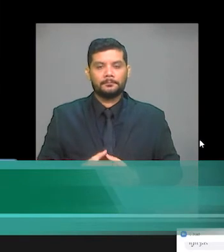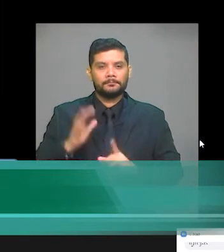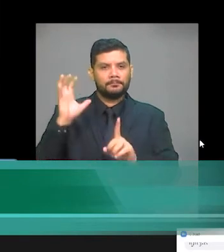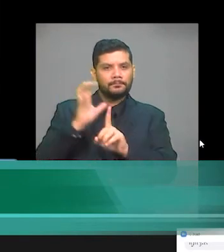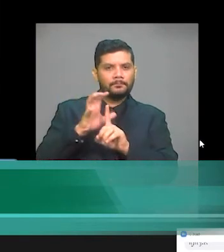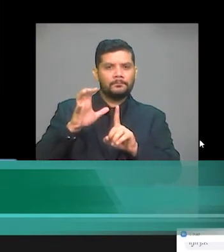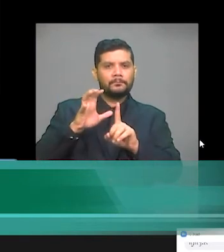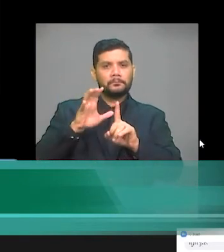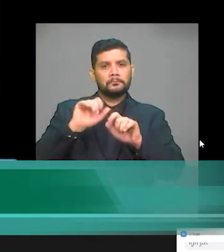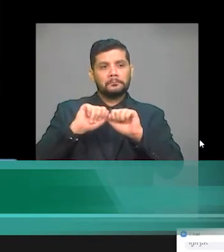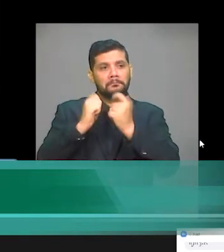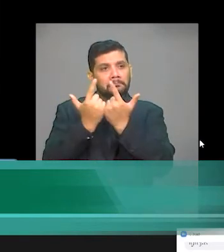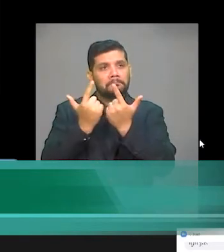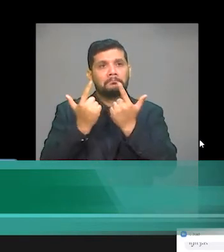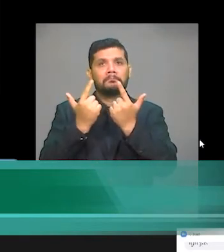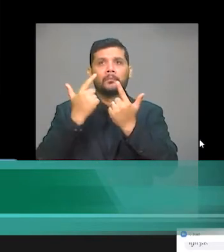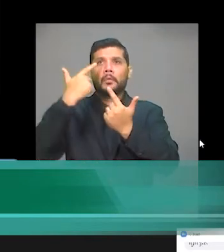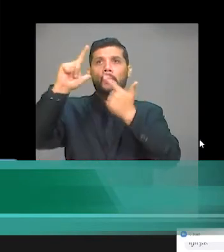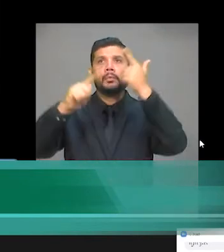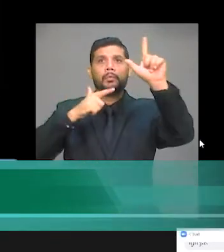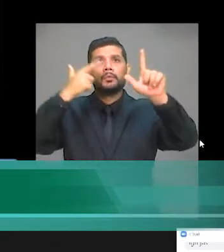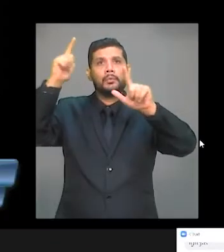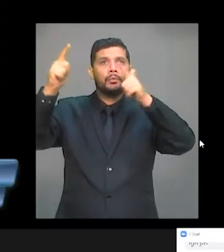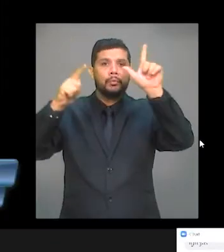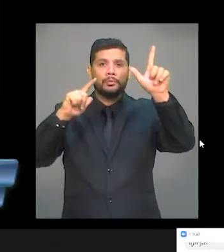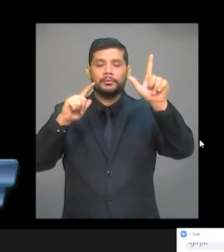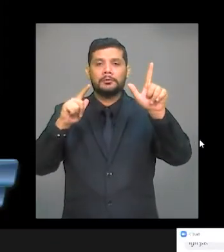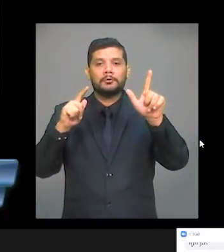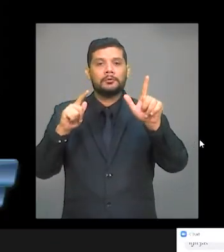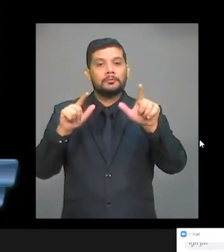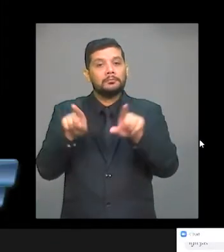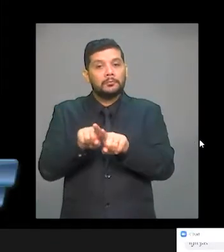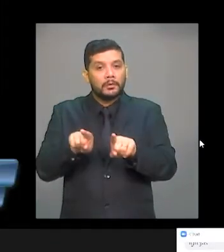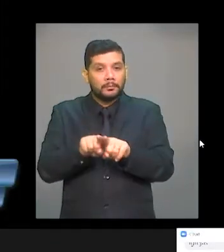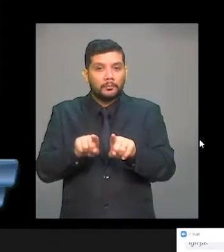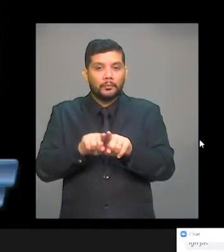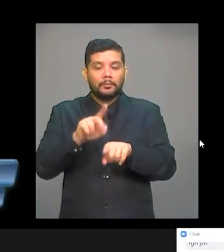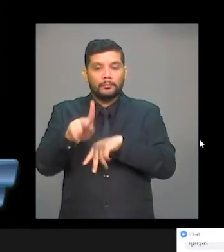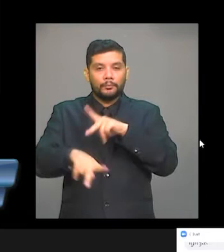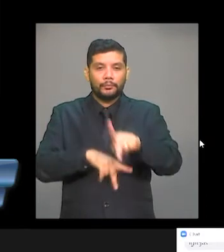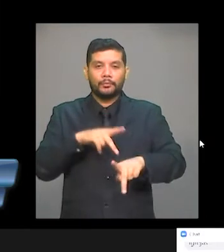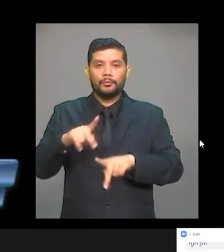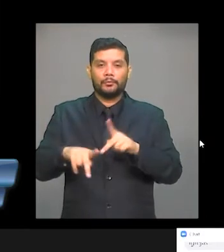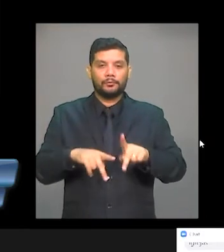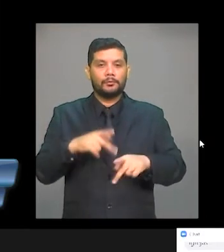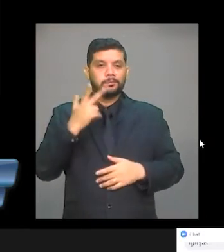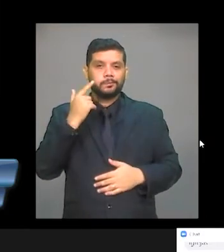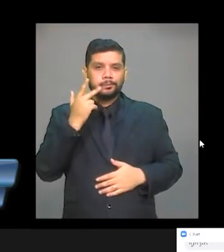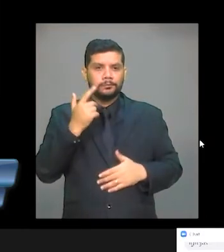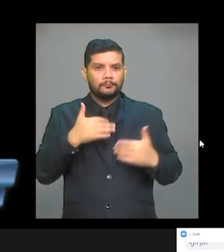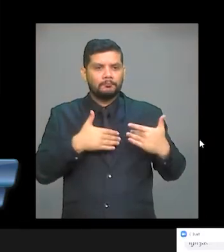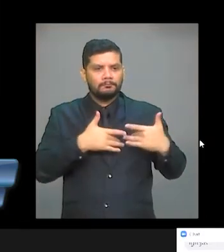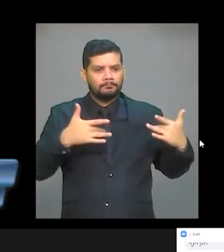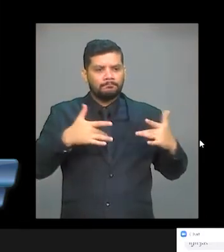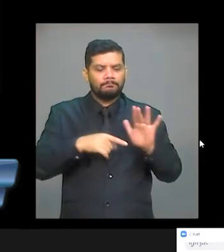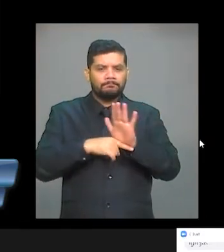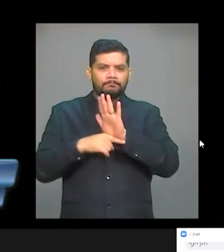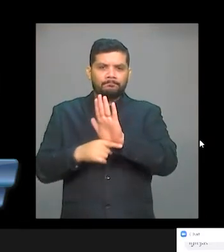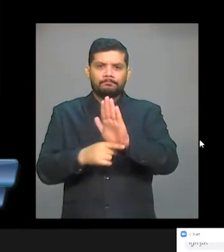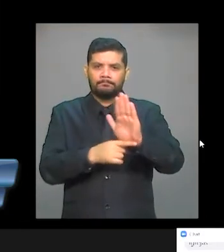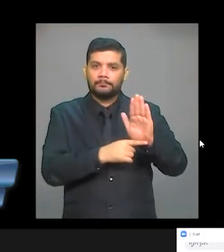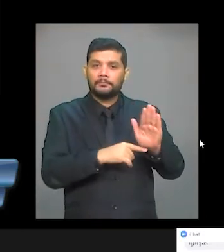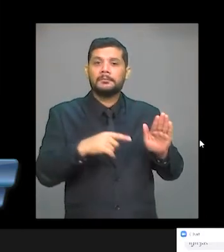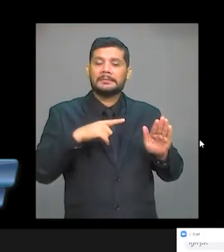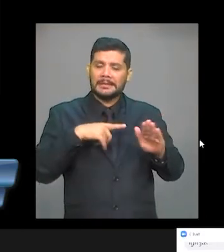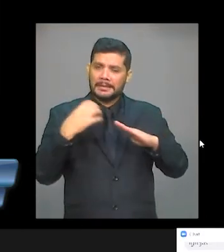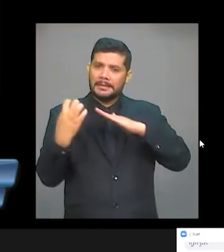casas legislativas e também ao povo cearense a ser solidário. Nesse momento, vale ressaltar que tem empresas